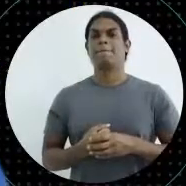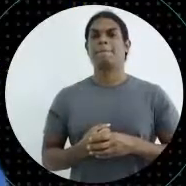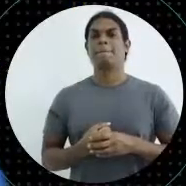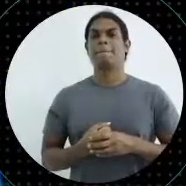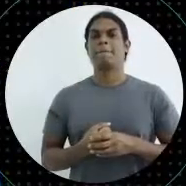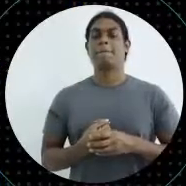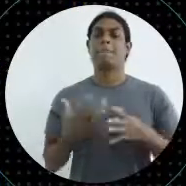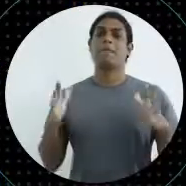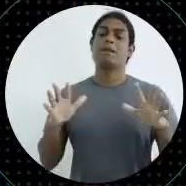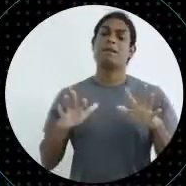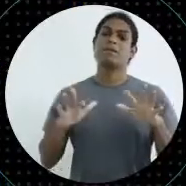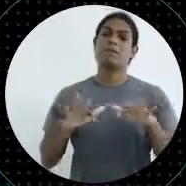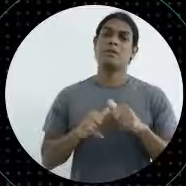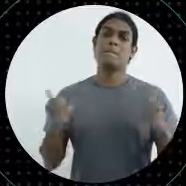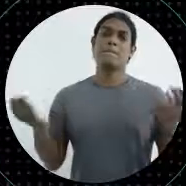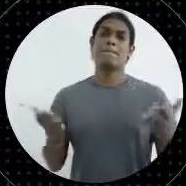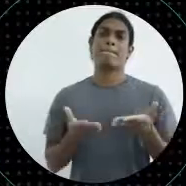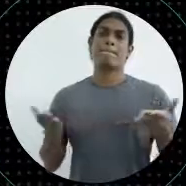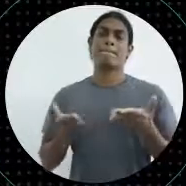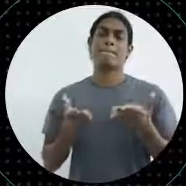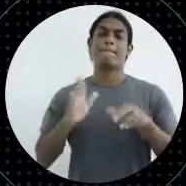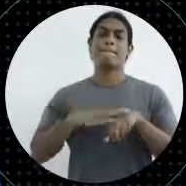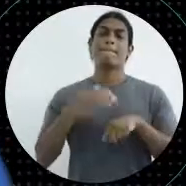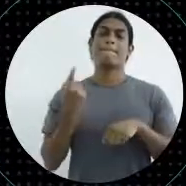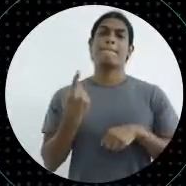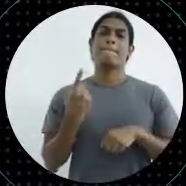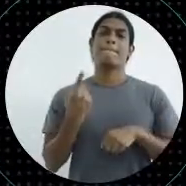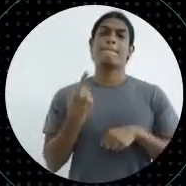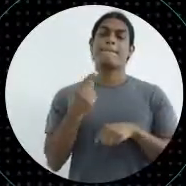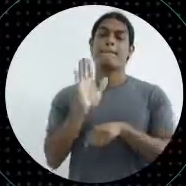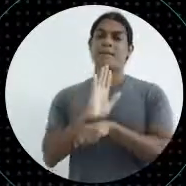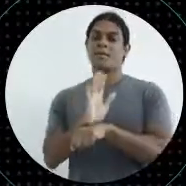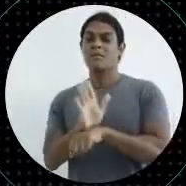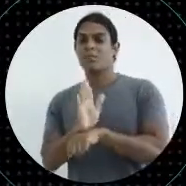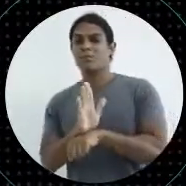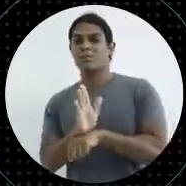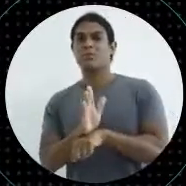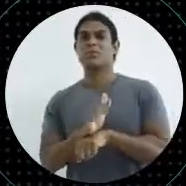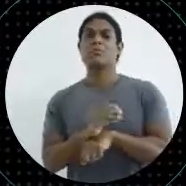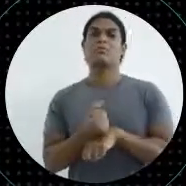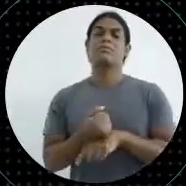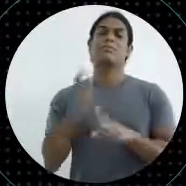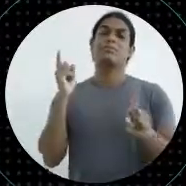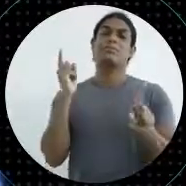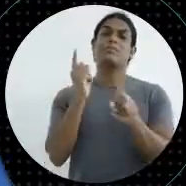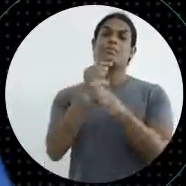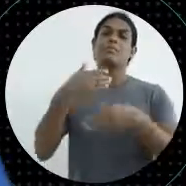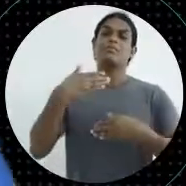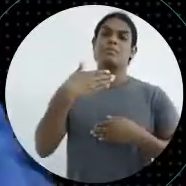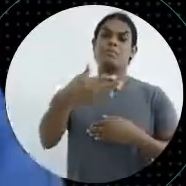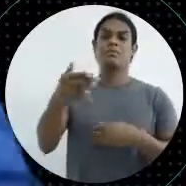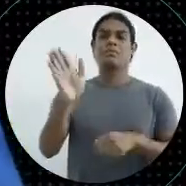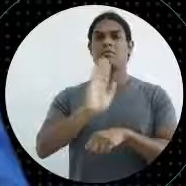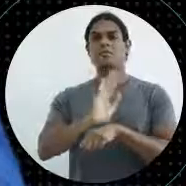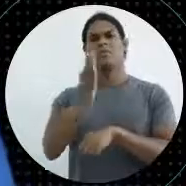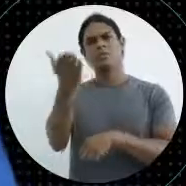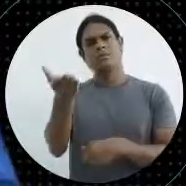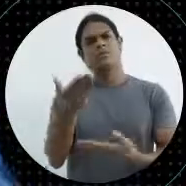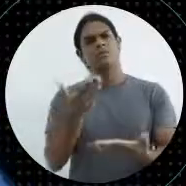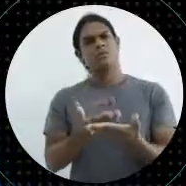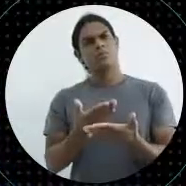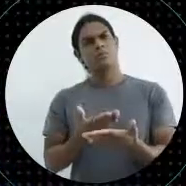Com isso a gente finaliza mais uma competência, a gente se vê na próxima e